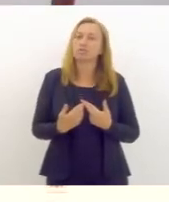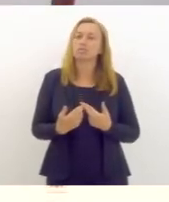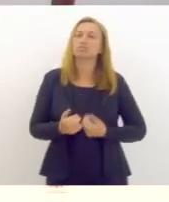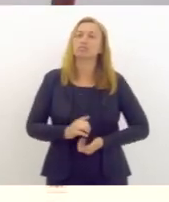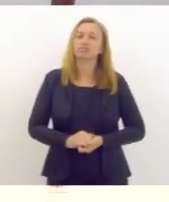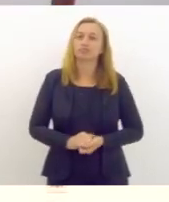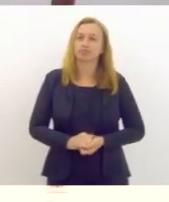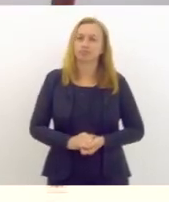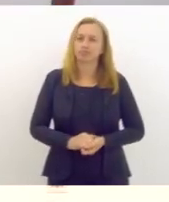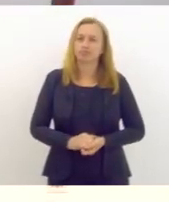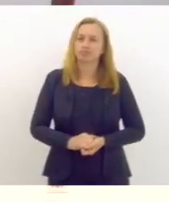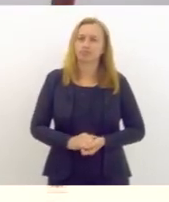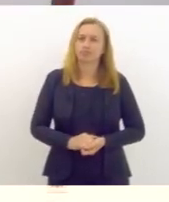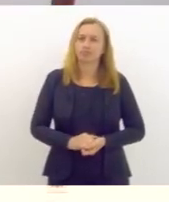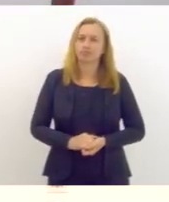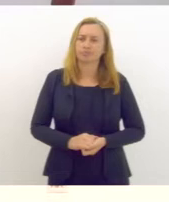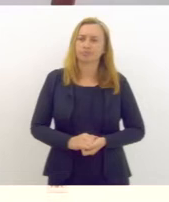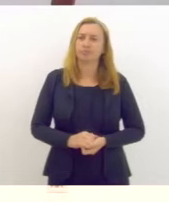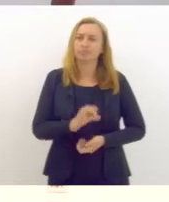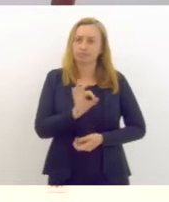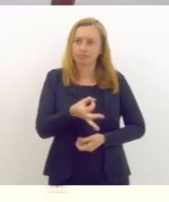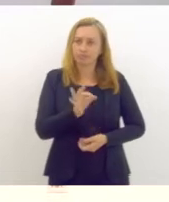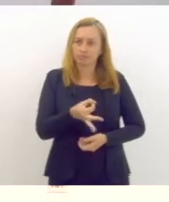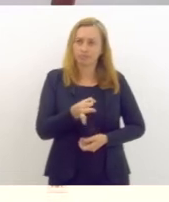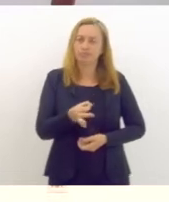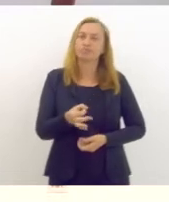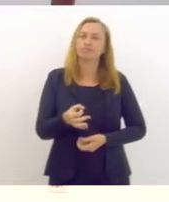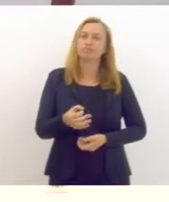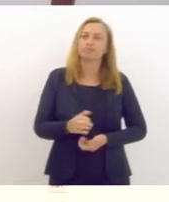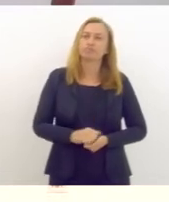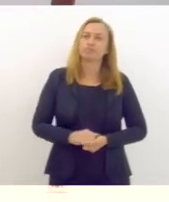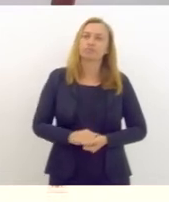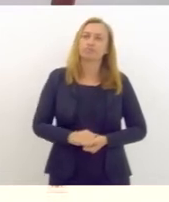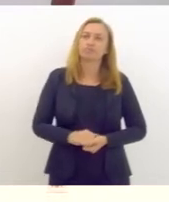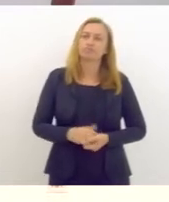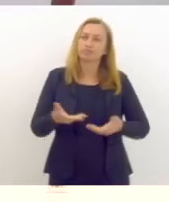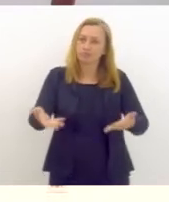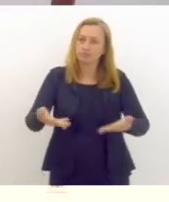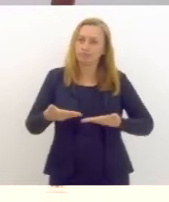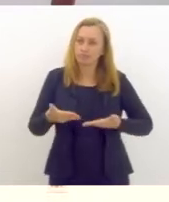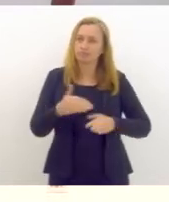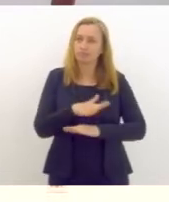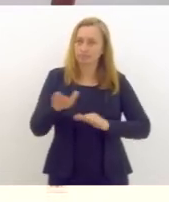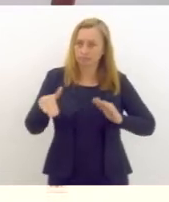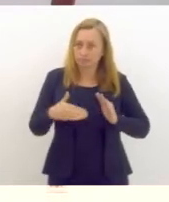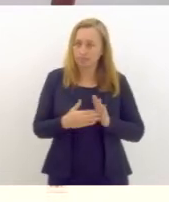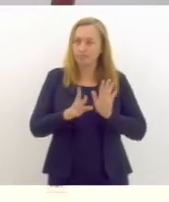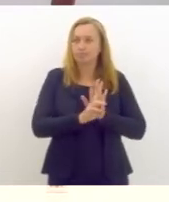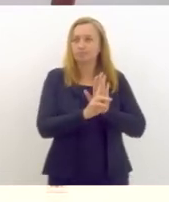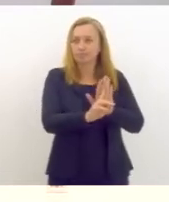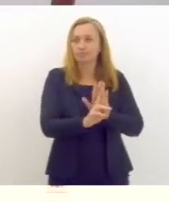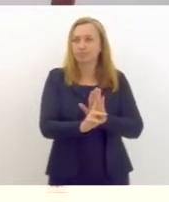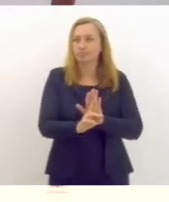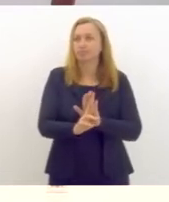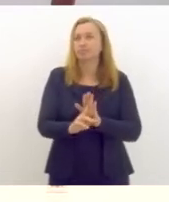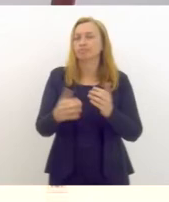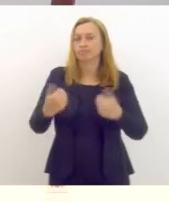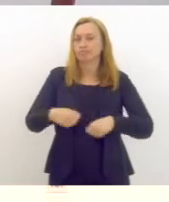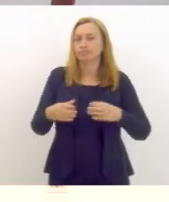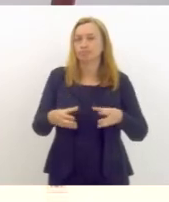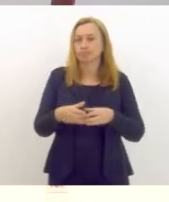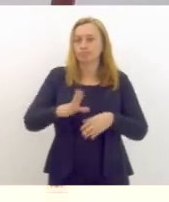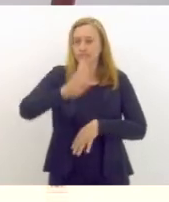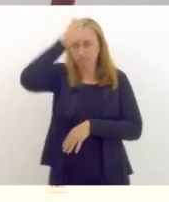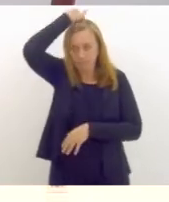algum canto a gente vai fazer audiência e obviamente ficam novamente convidado todos os representantes aqui necessários do Corpo de